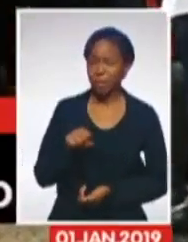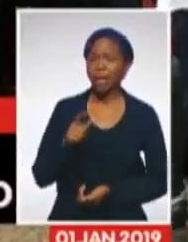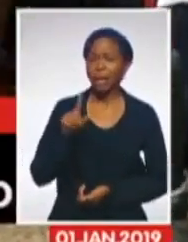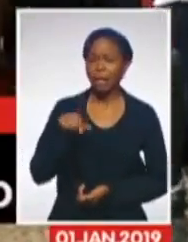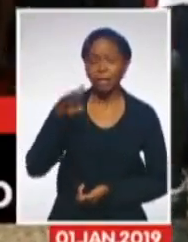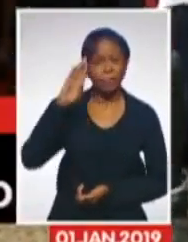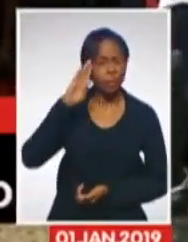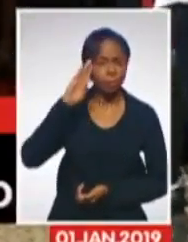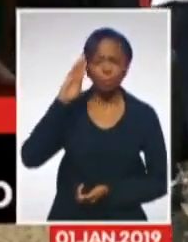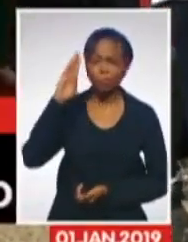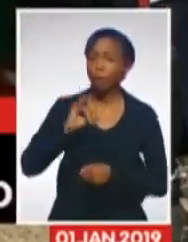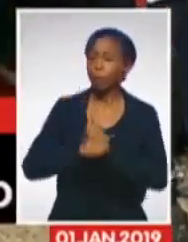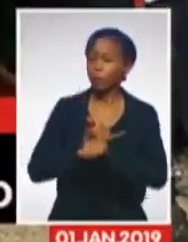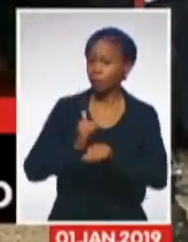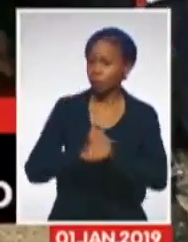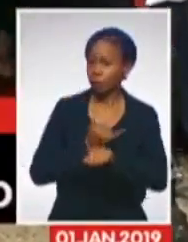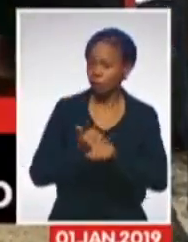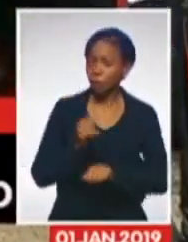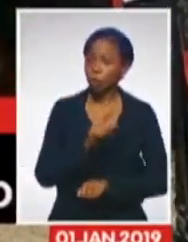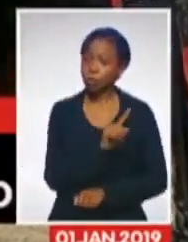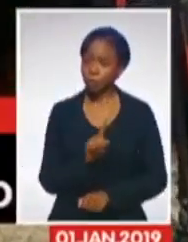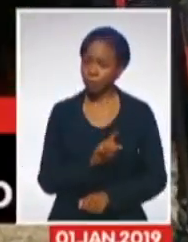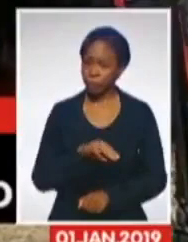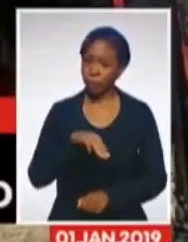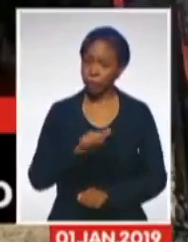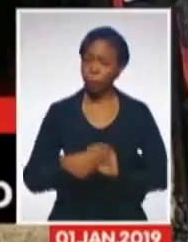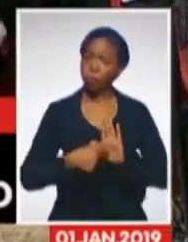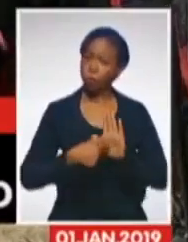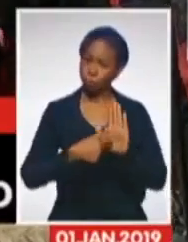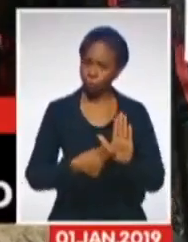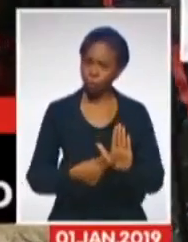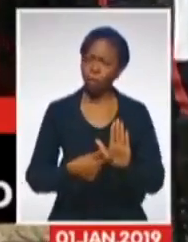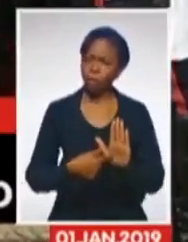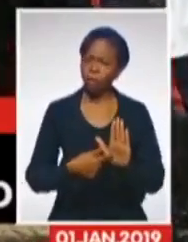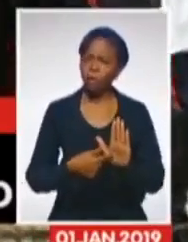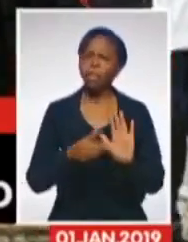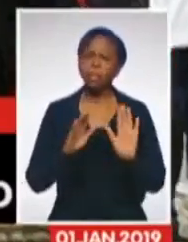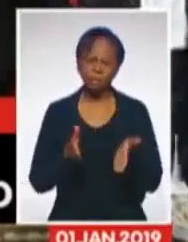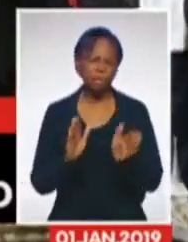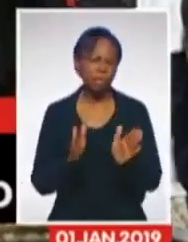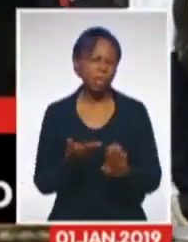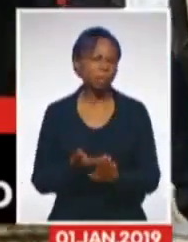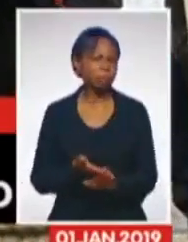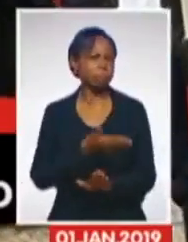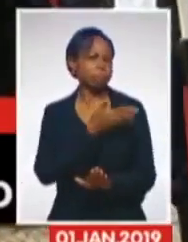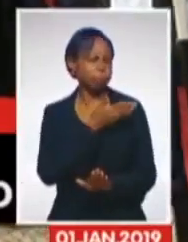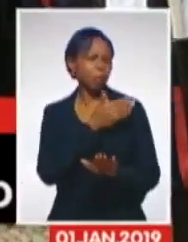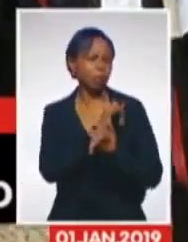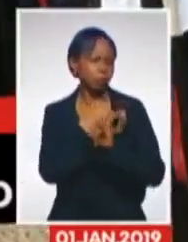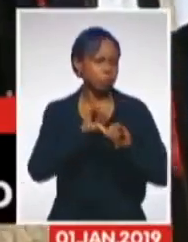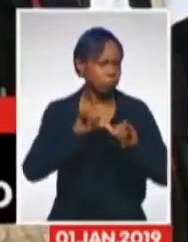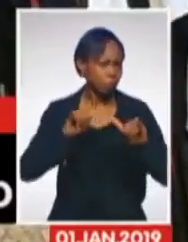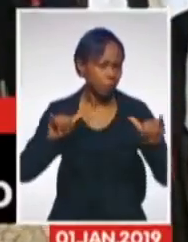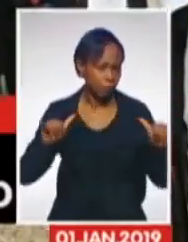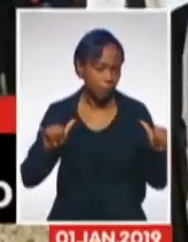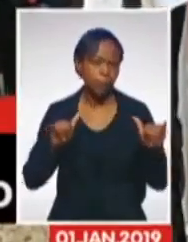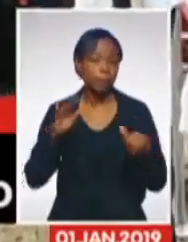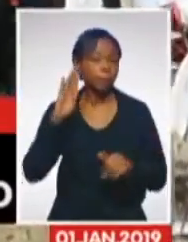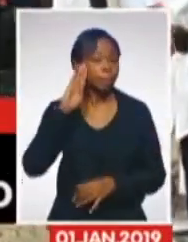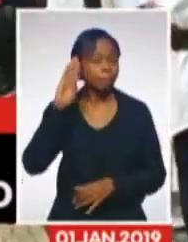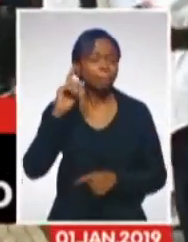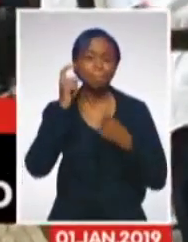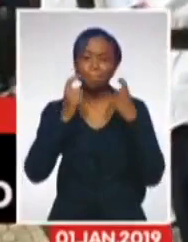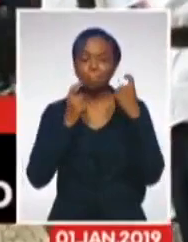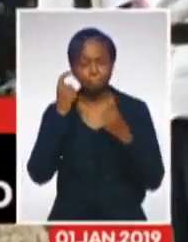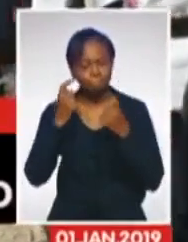coloca novamente nesse pronunciamento, que ele já vinha se manifestando publicamente. A principal preocupação